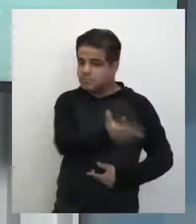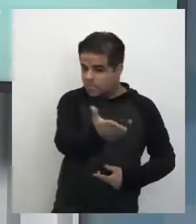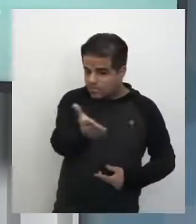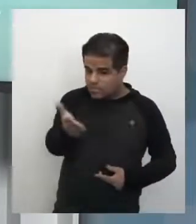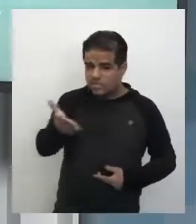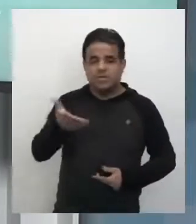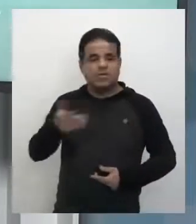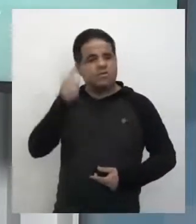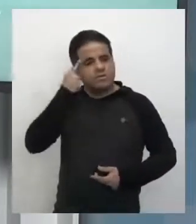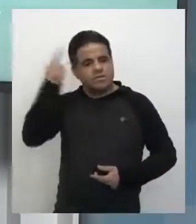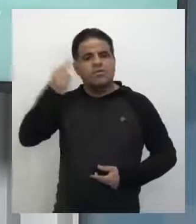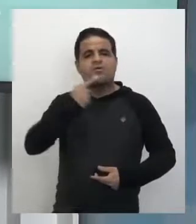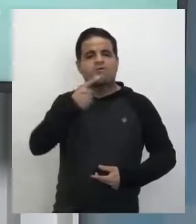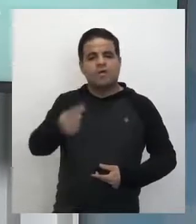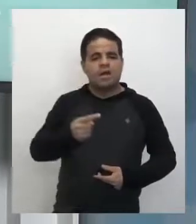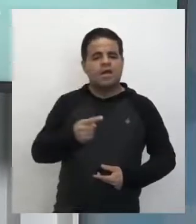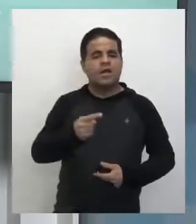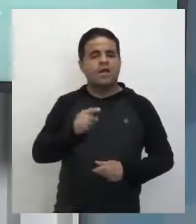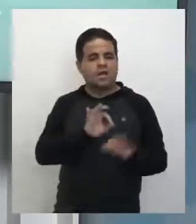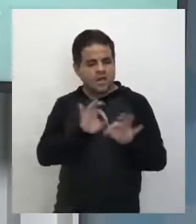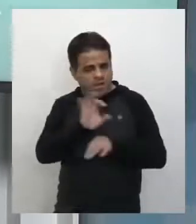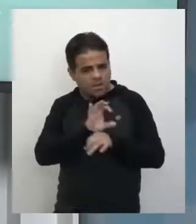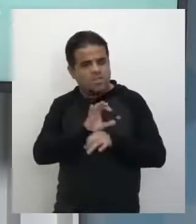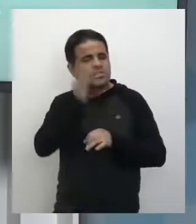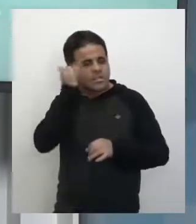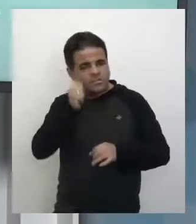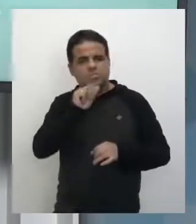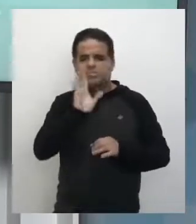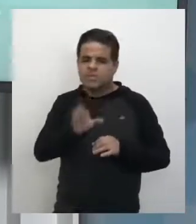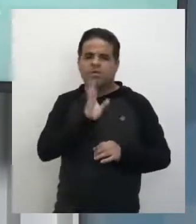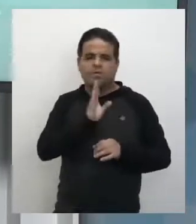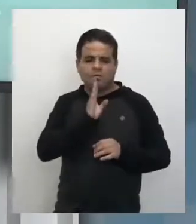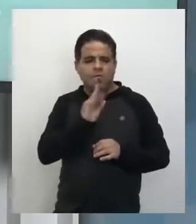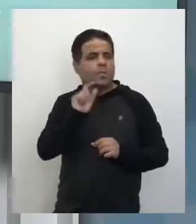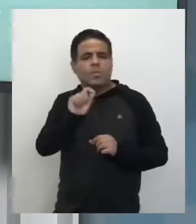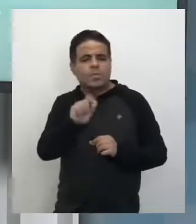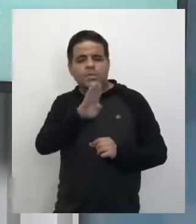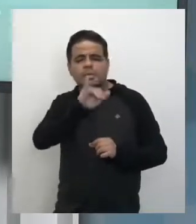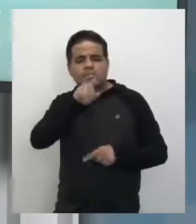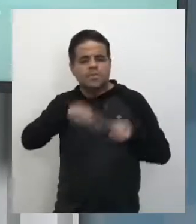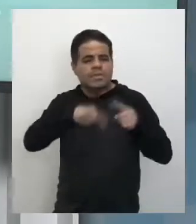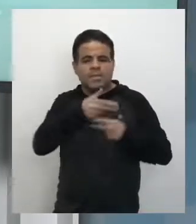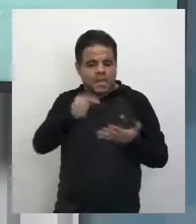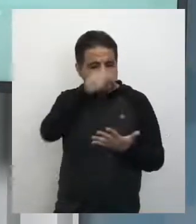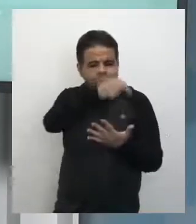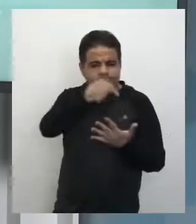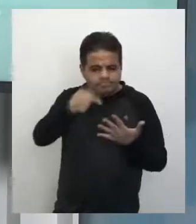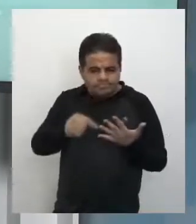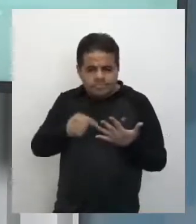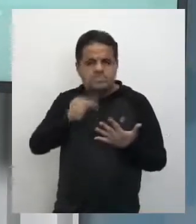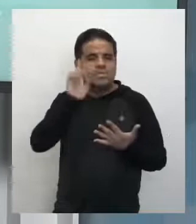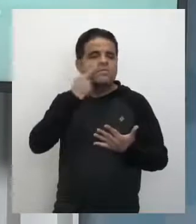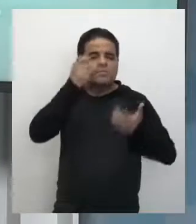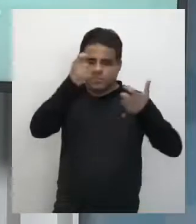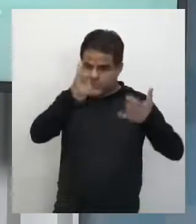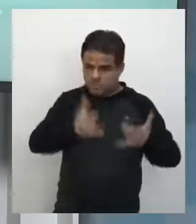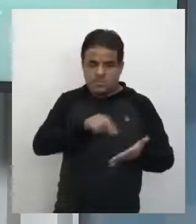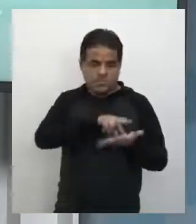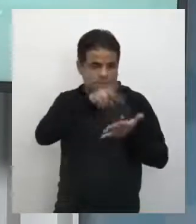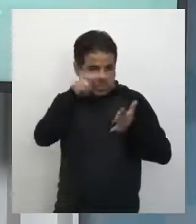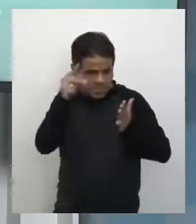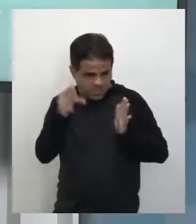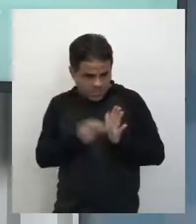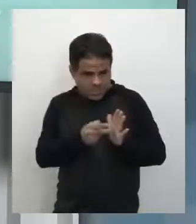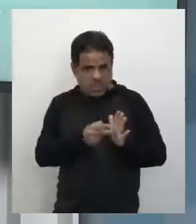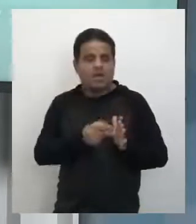vocês, né, quando a gente fala, então, da constituição, a gente já soube um pouquinho do que são os biomateriais, né, a gente já viu a definição de